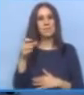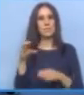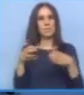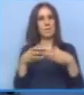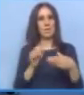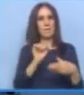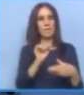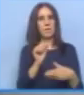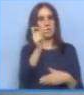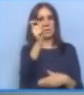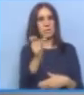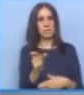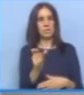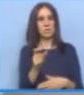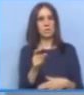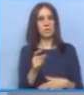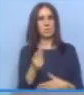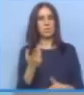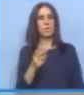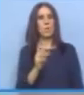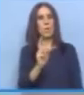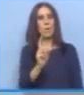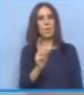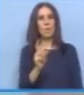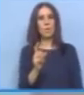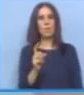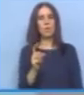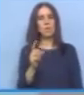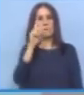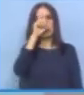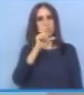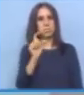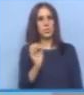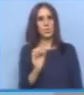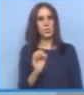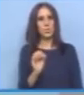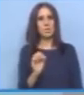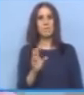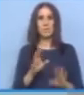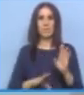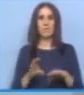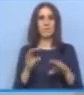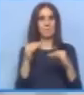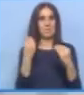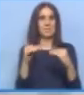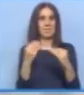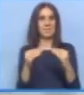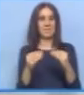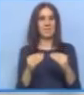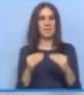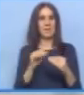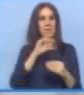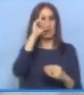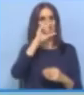comunidade. No seu caso, o envio não foi para uma missão distante, mas foi, por vezes, para ensinar também